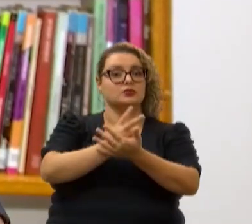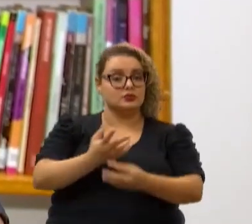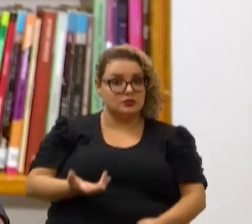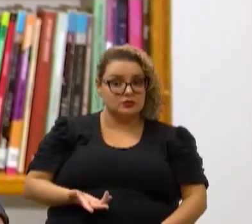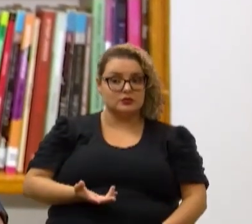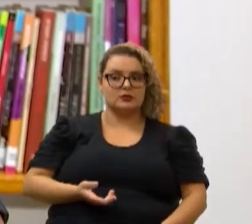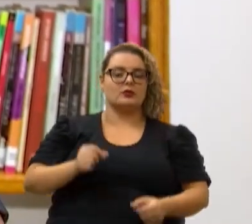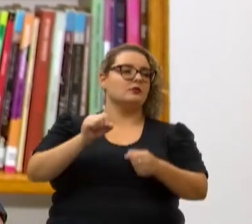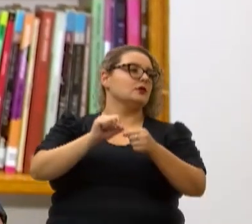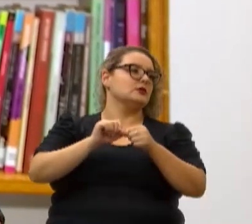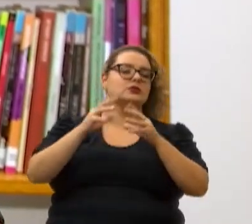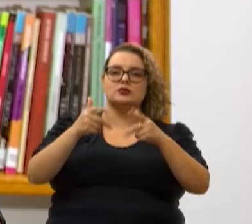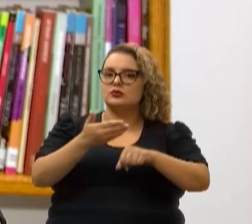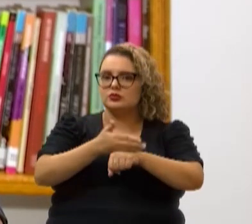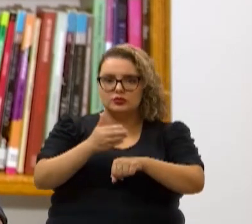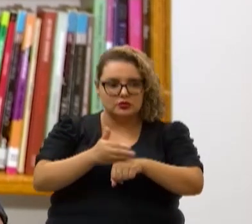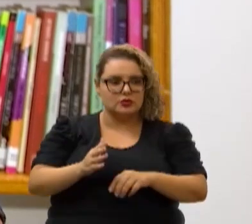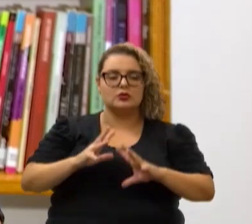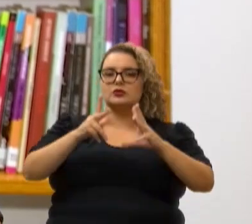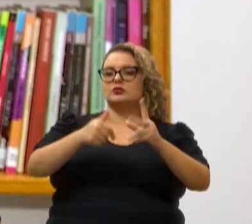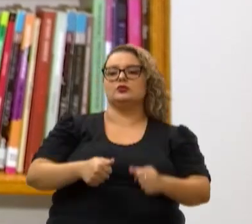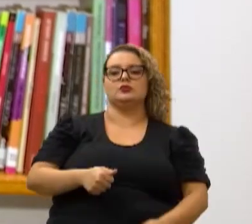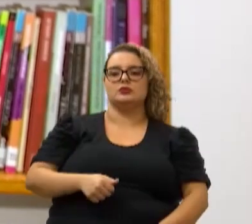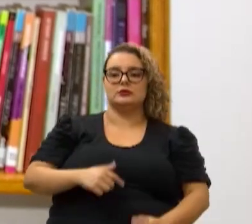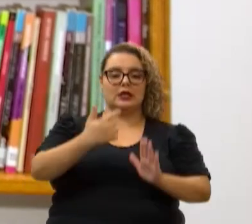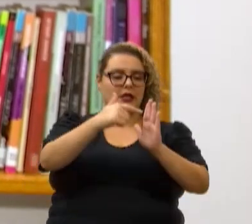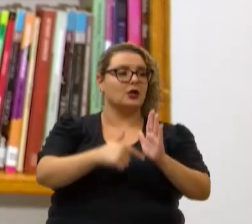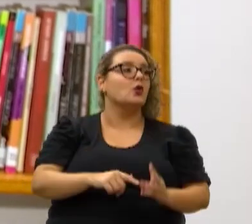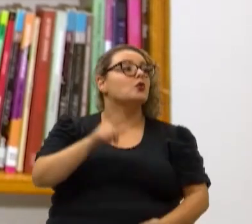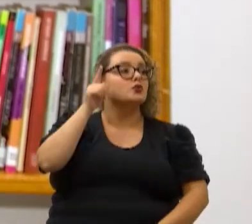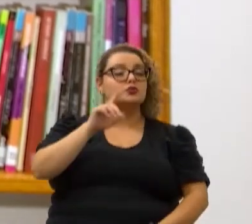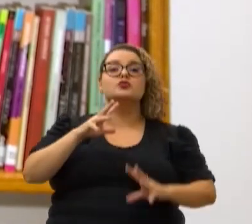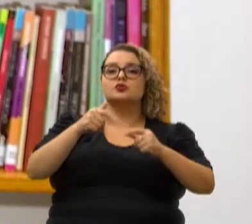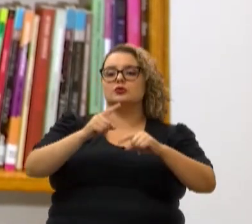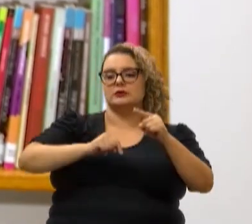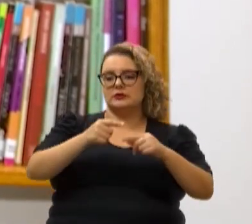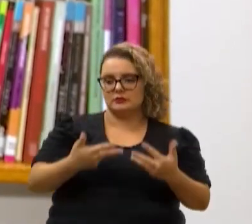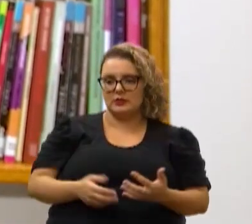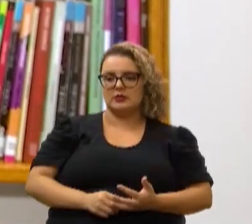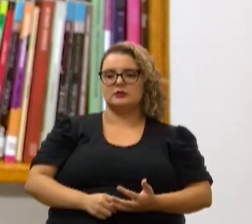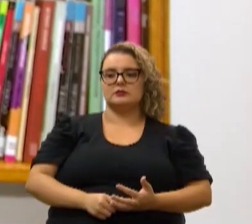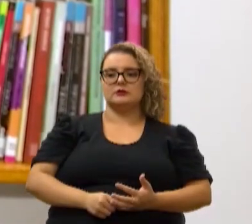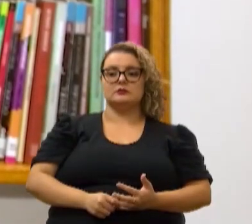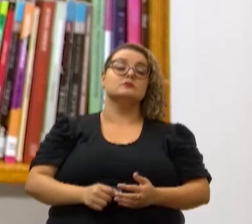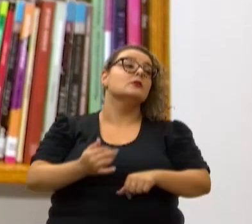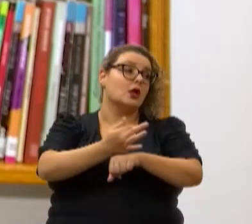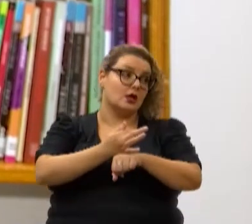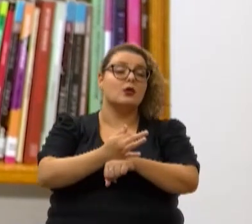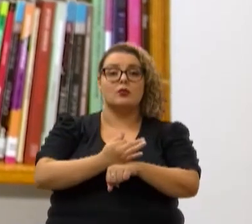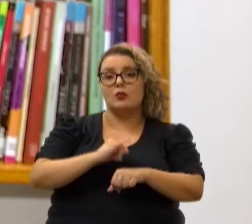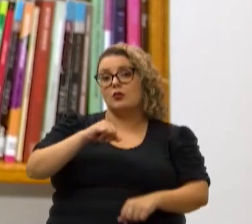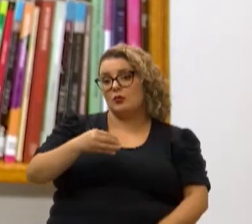momento, realizar todos os exercícios, todas as listas, ou seja, ter dado conta de todas as matérias. As férias pode ser um momento